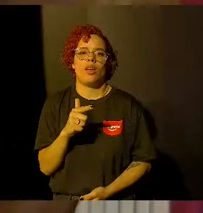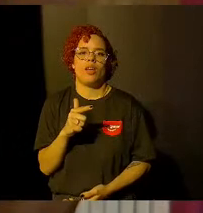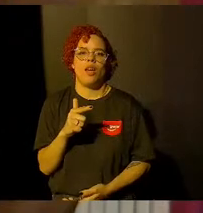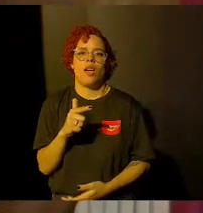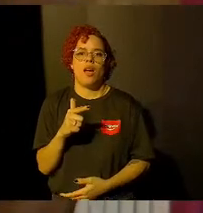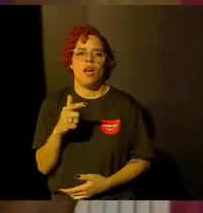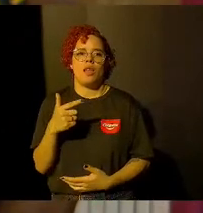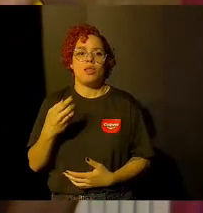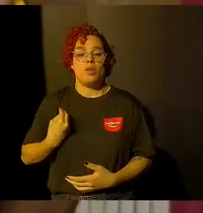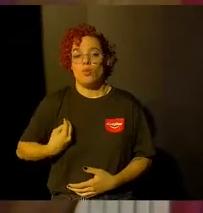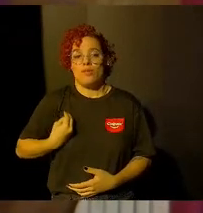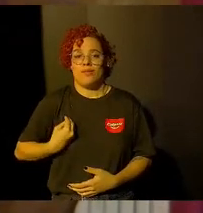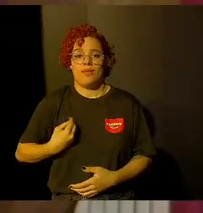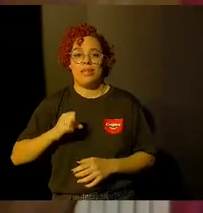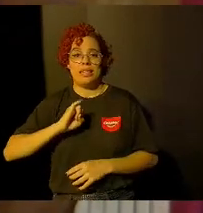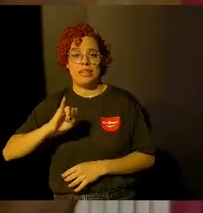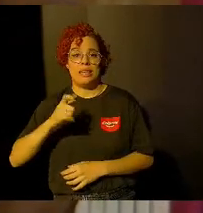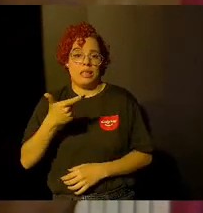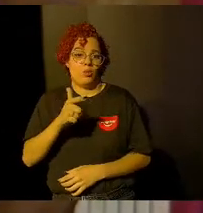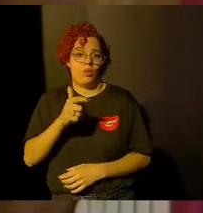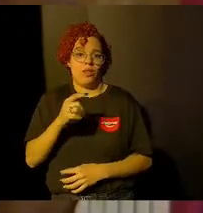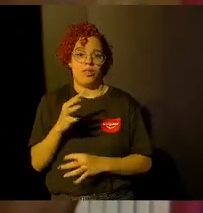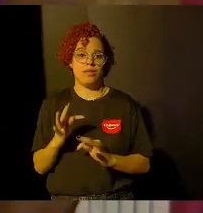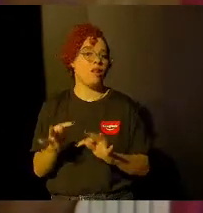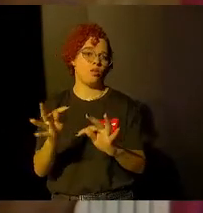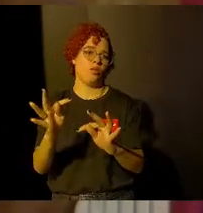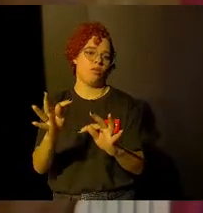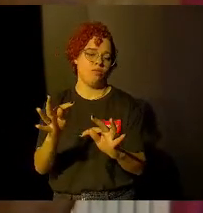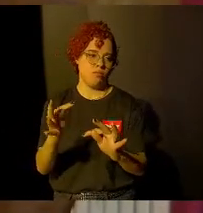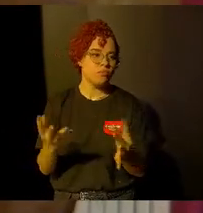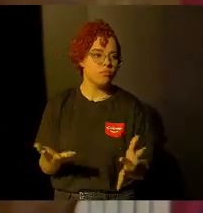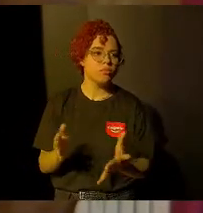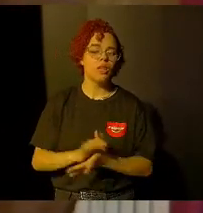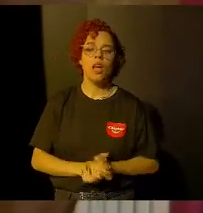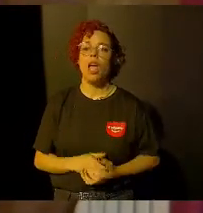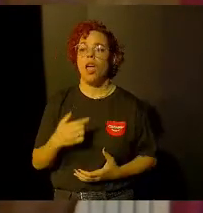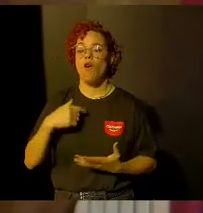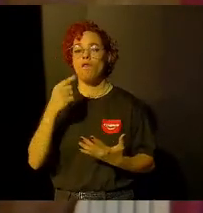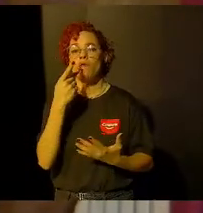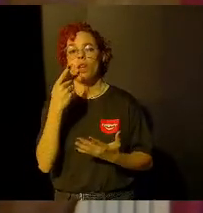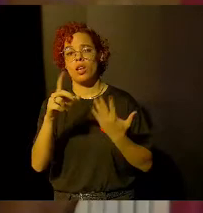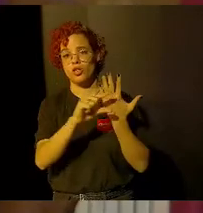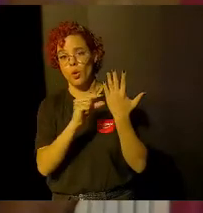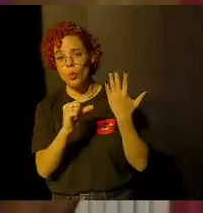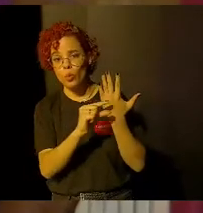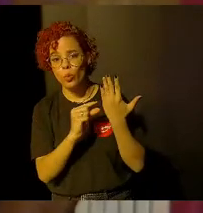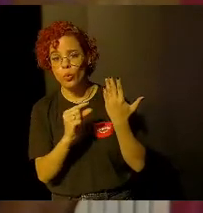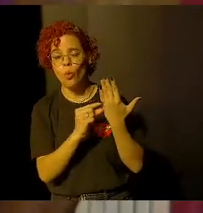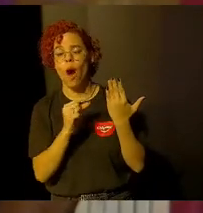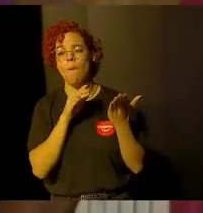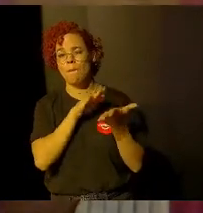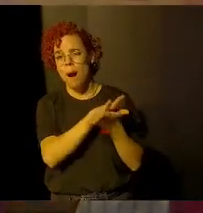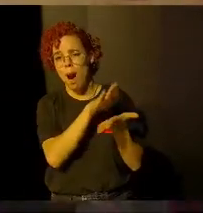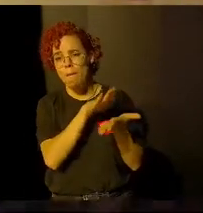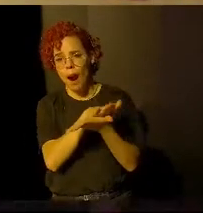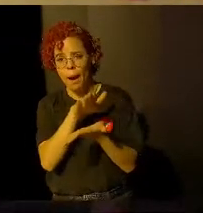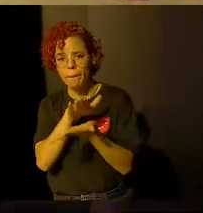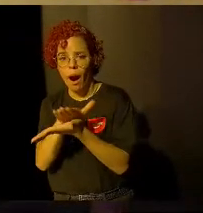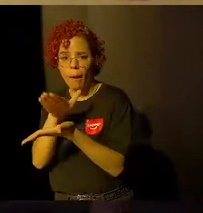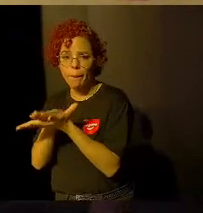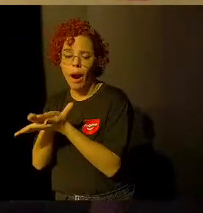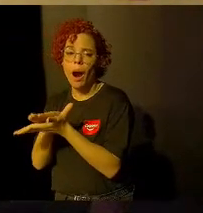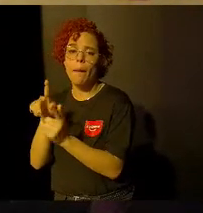Então se a gente olha na história do Brasil eu falei de autoras que foram publicadas mas que Ficaram muitos